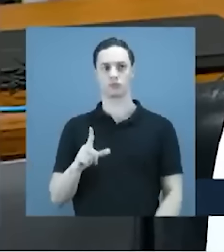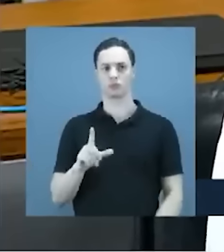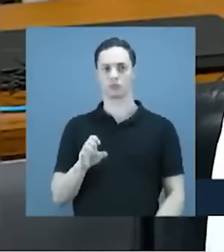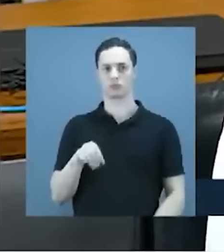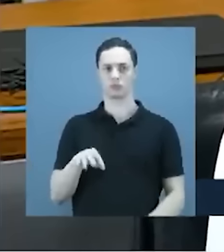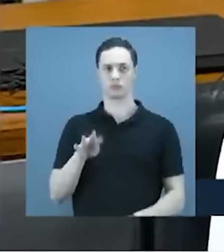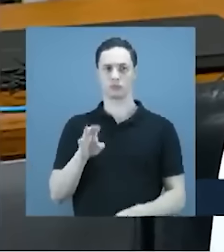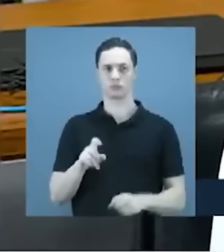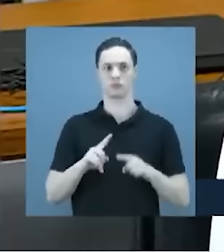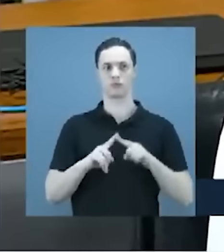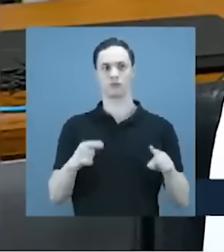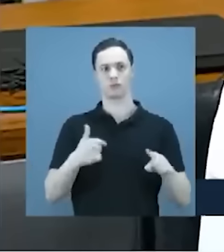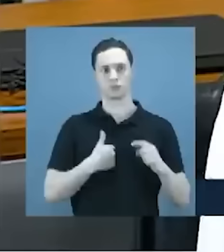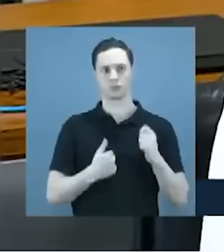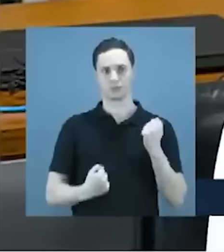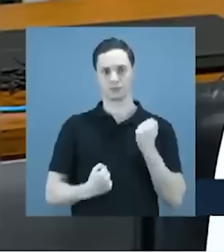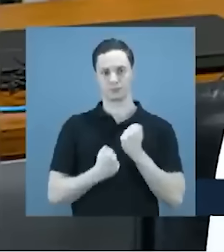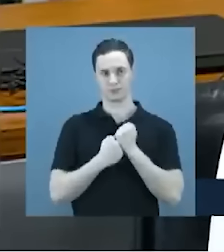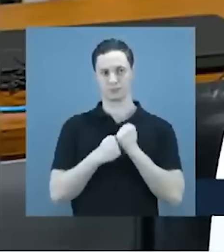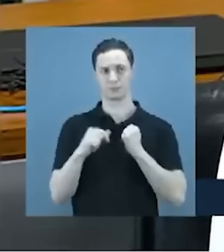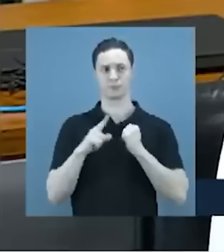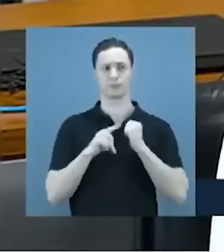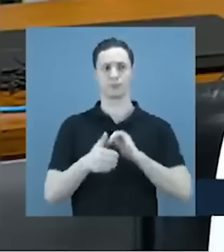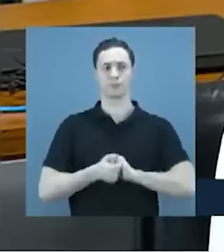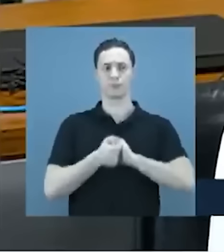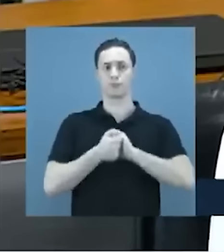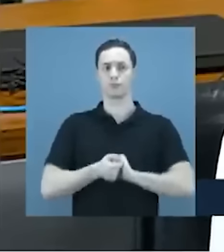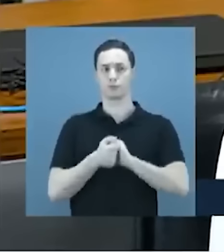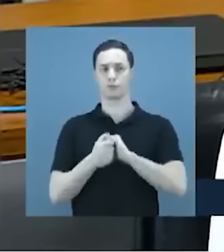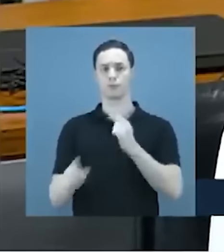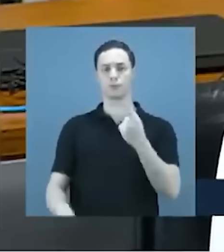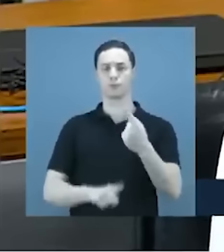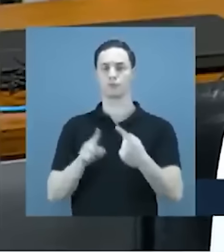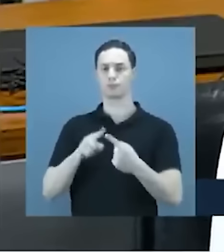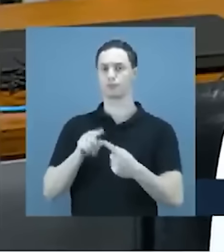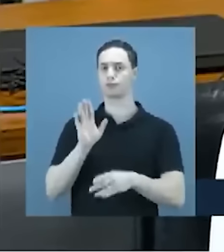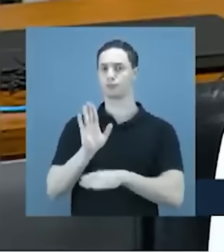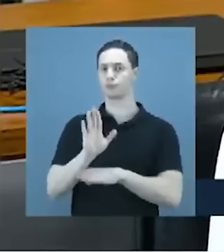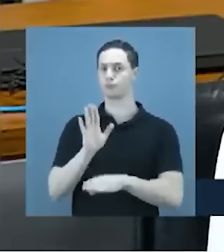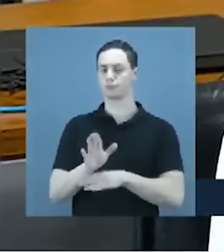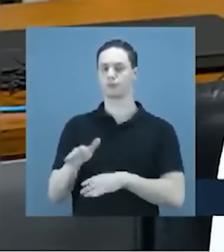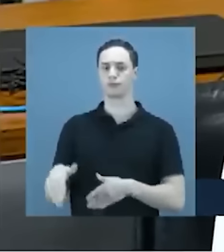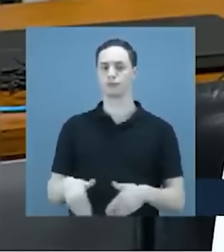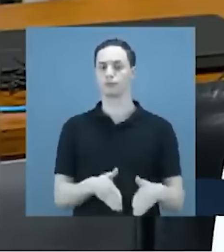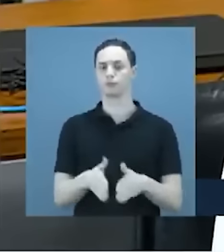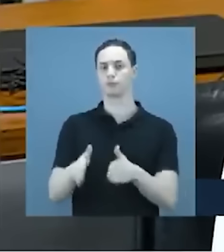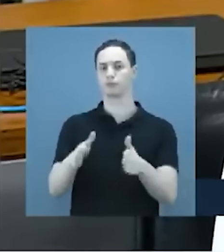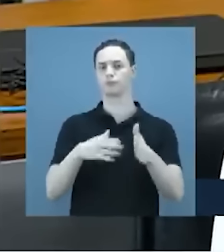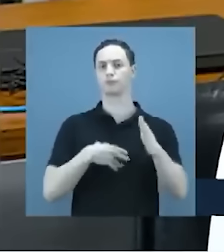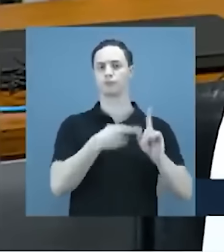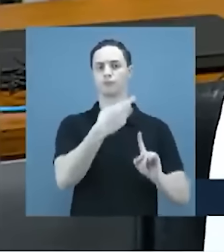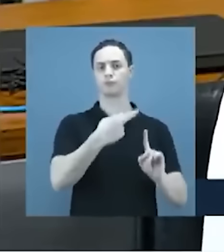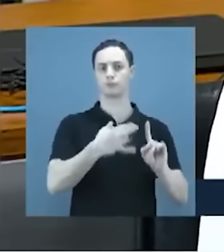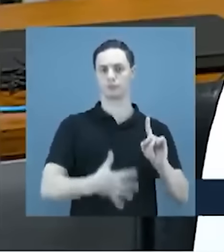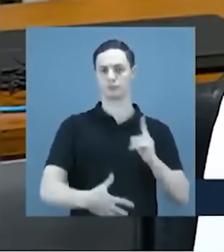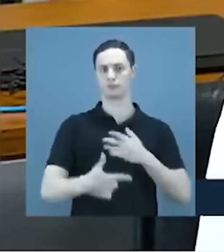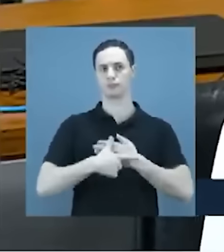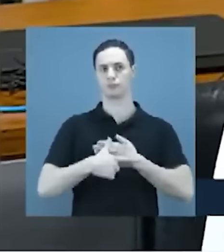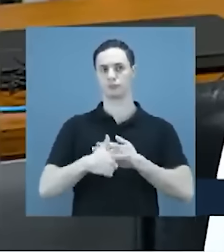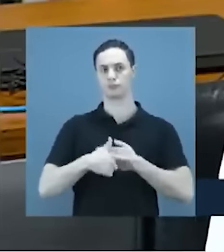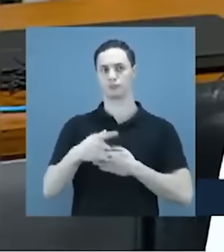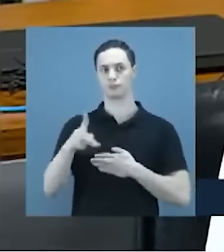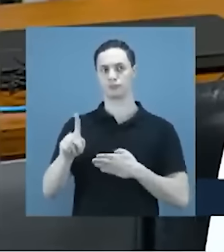mim um apoio com companheirismo para lhe ajudar nessa caminhada como relatora desta comissão a sua